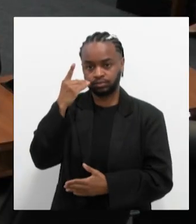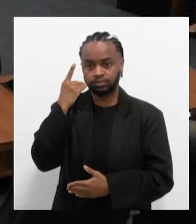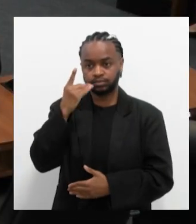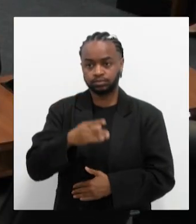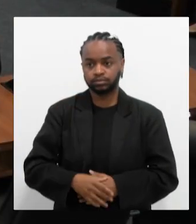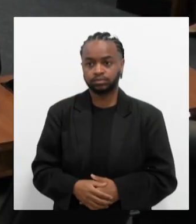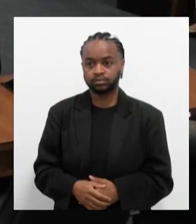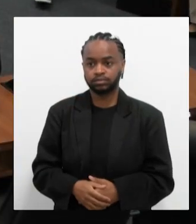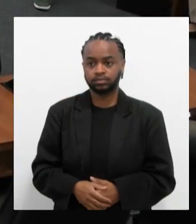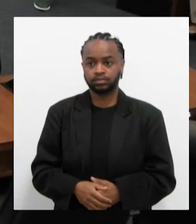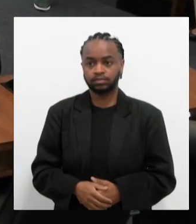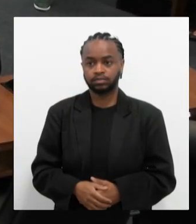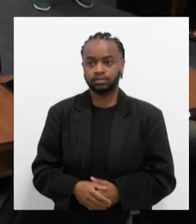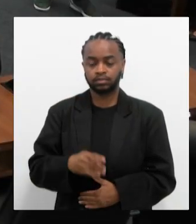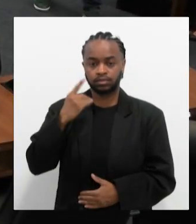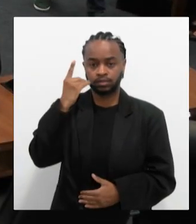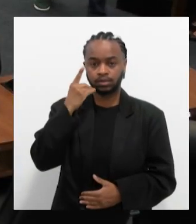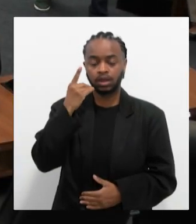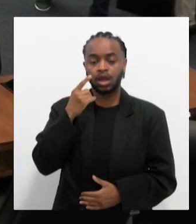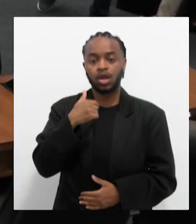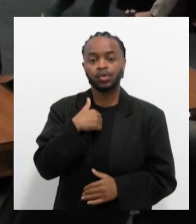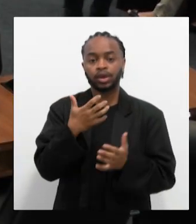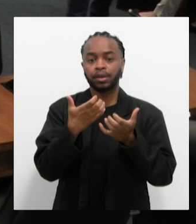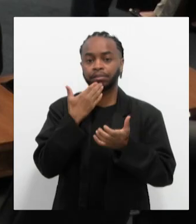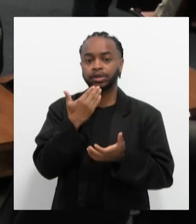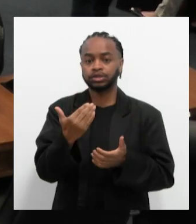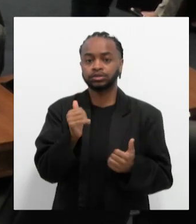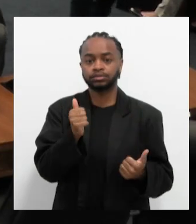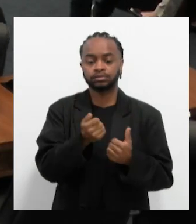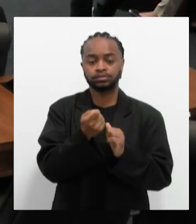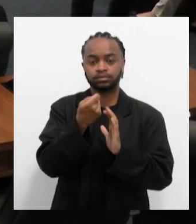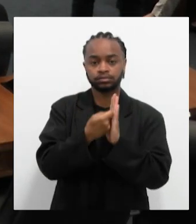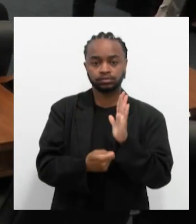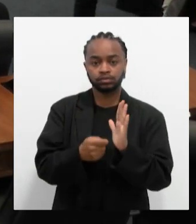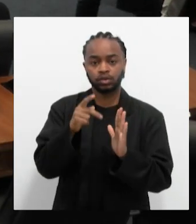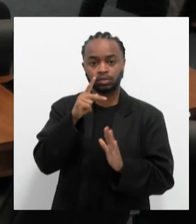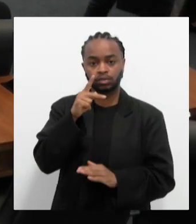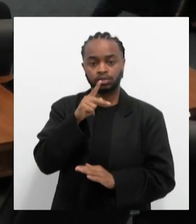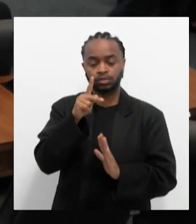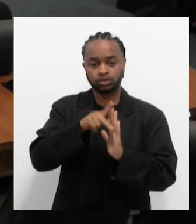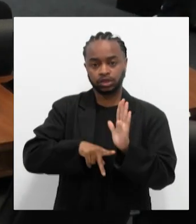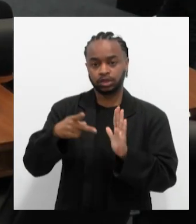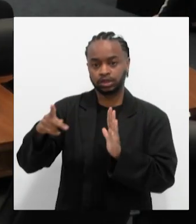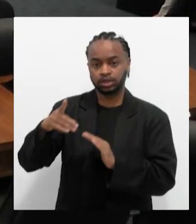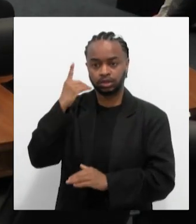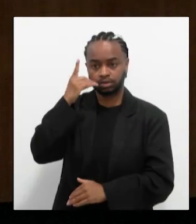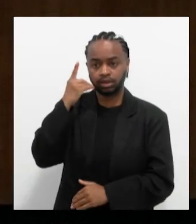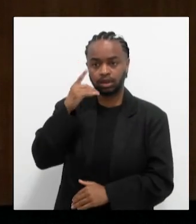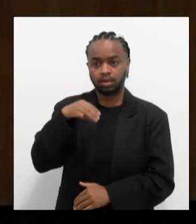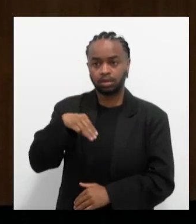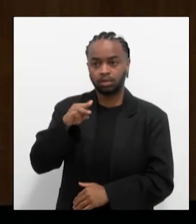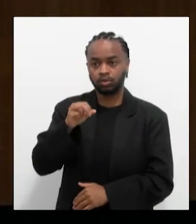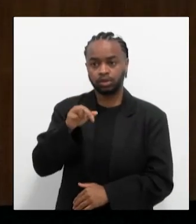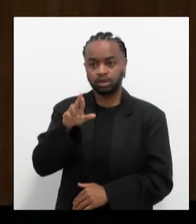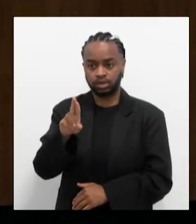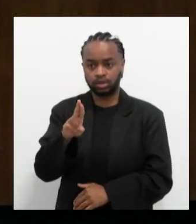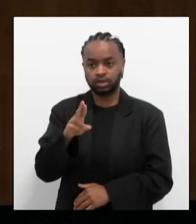nobre deputado Delaroy, quero pedir coautoria aqui o projeto do Muniz Neto, tá?